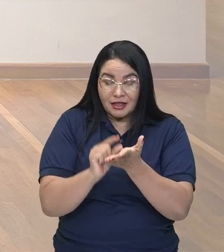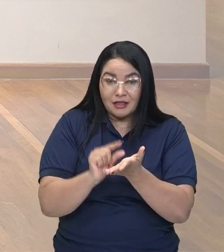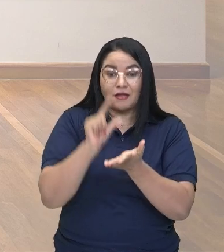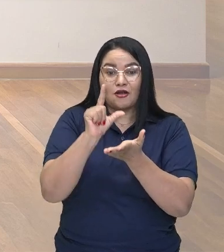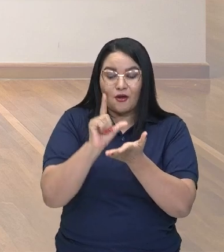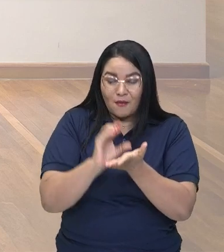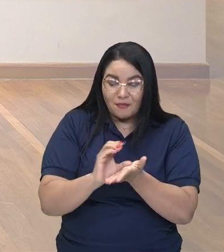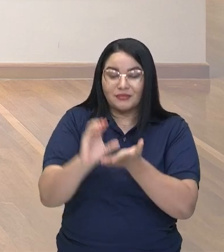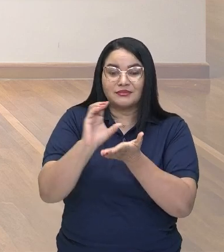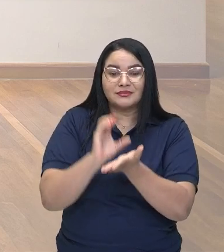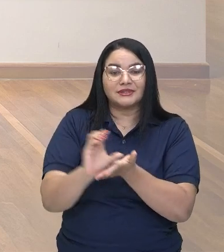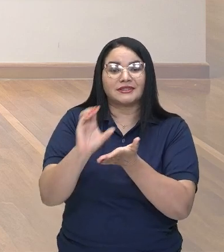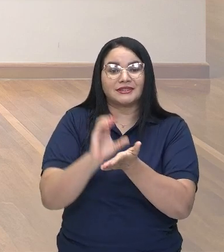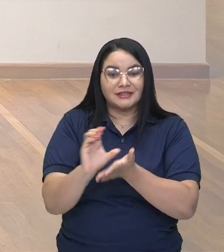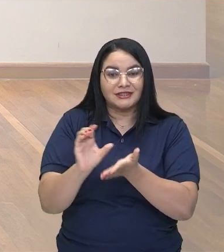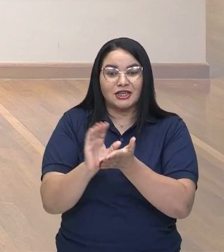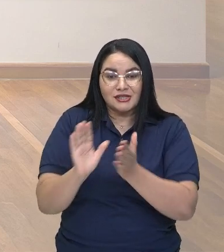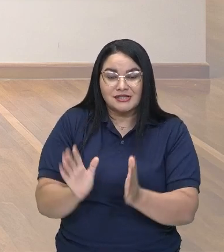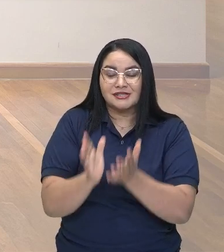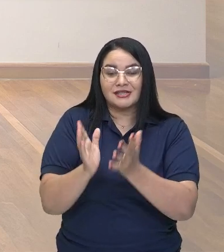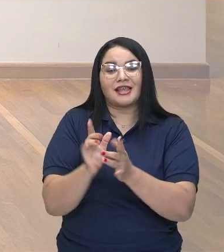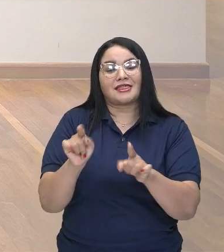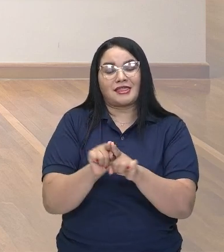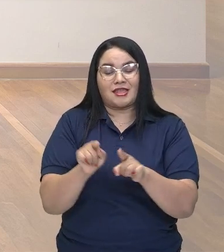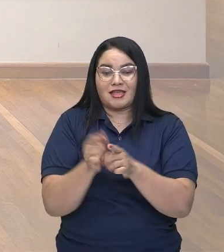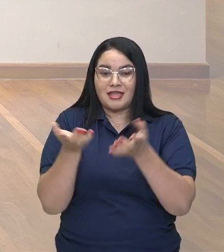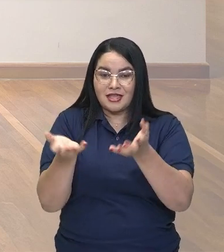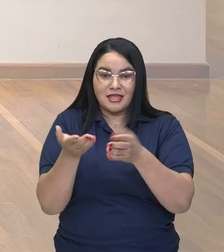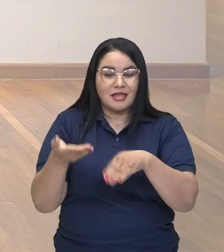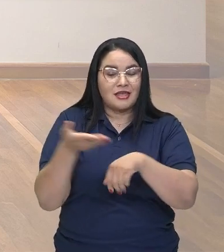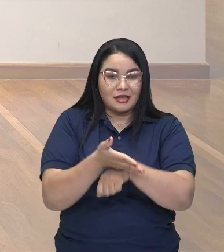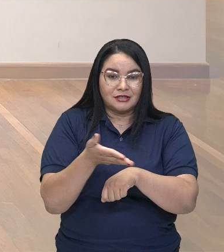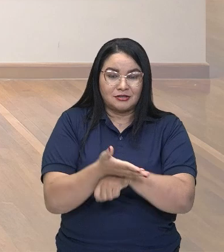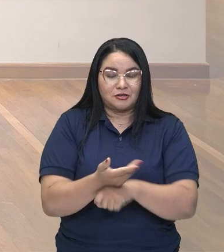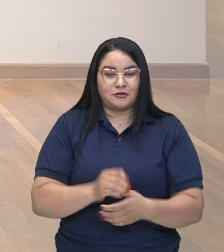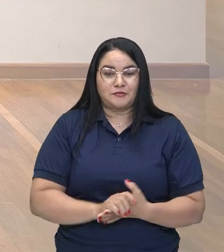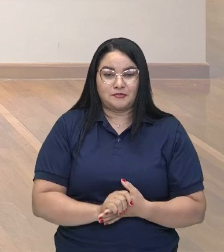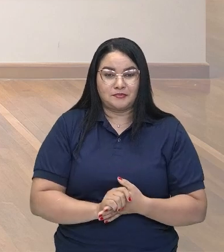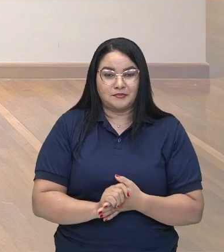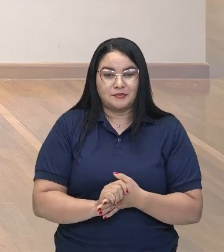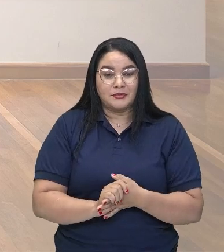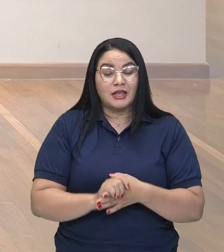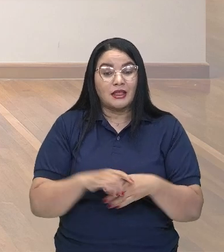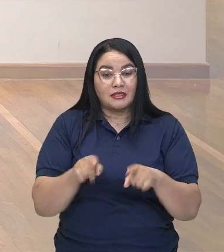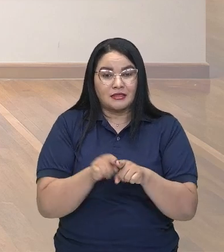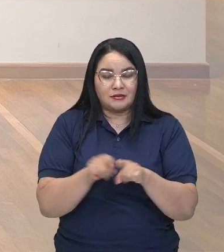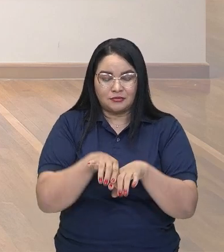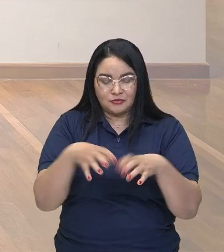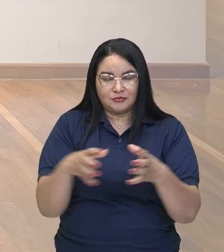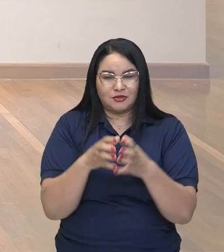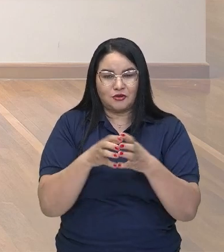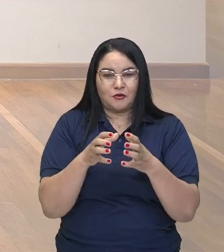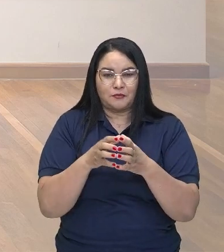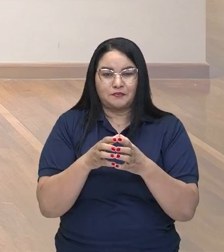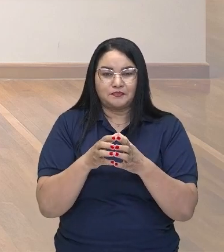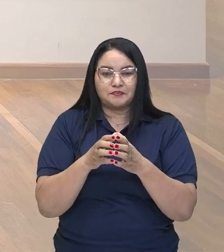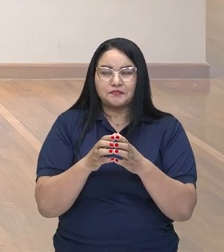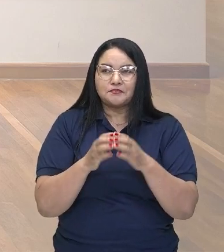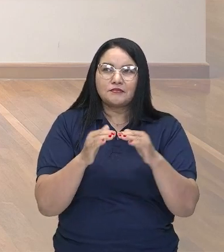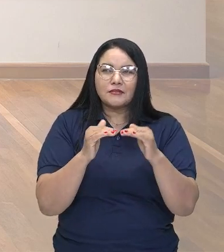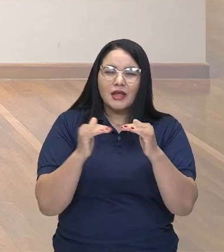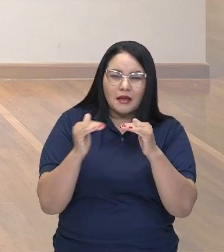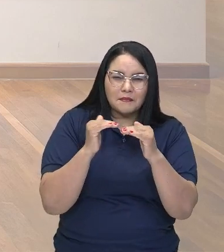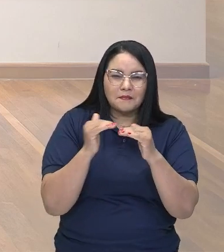no incentivo da industrialização. E a classe média urbana,